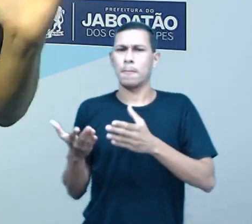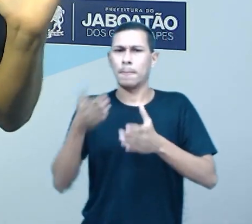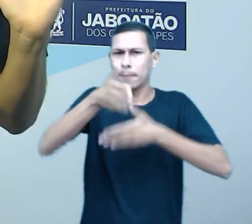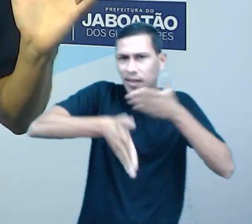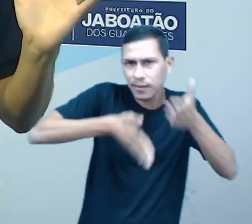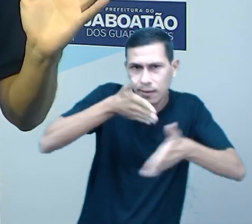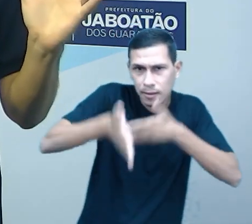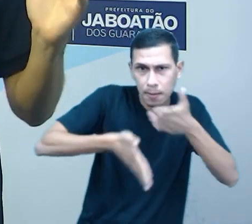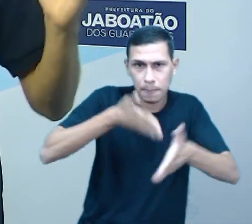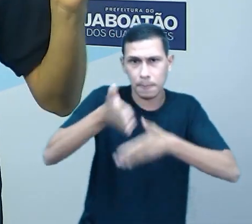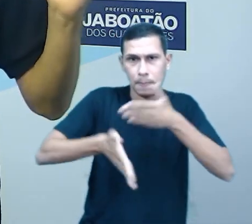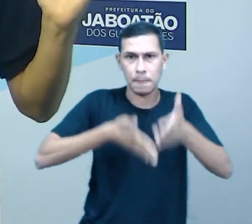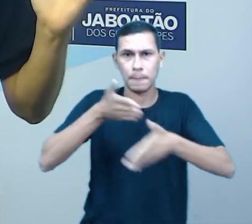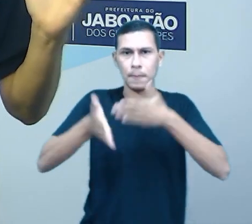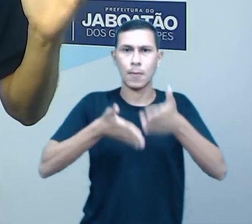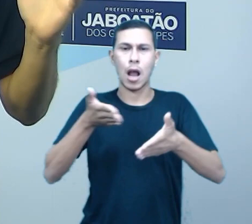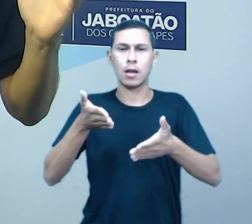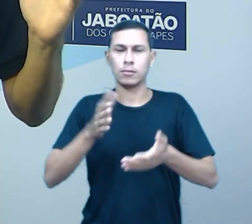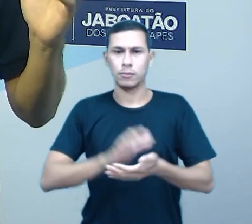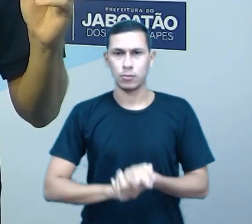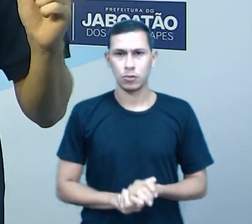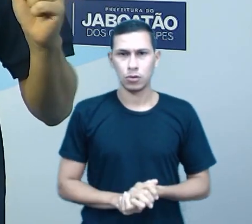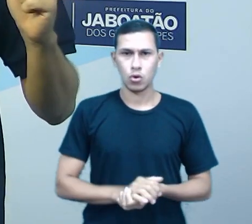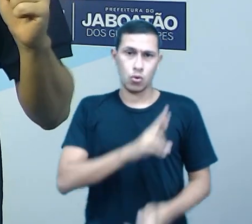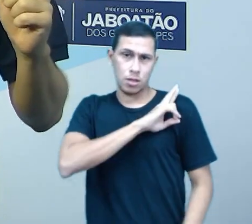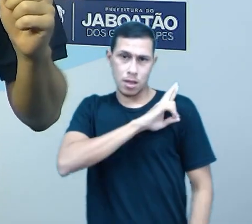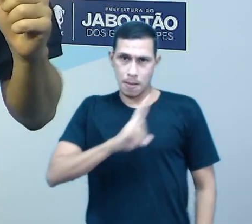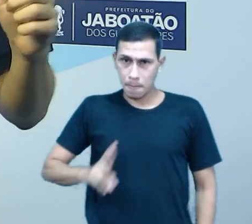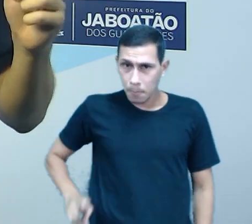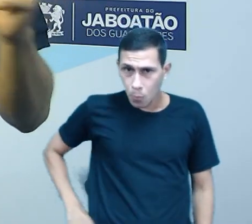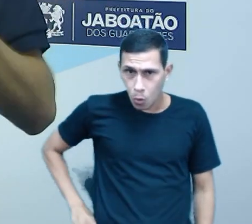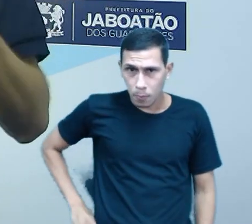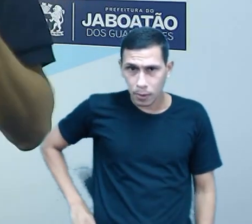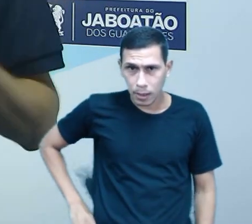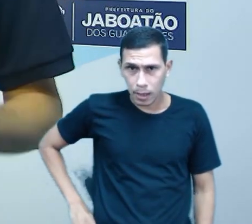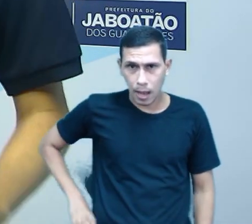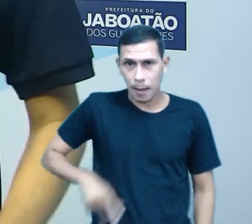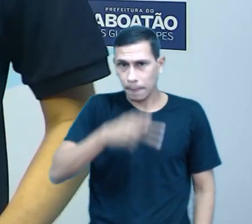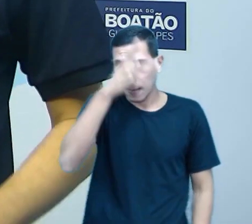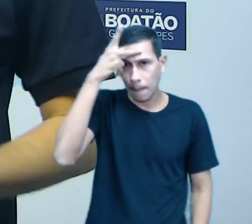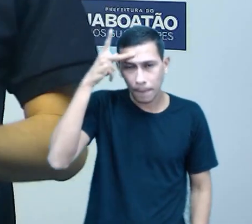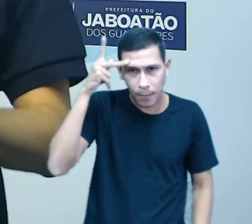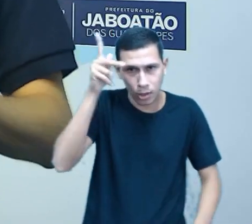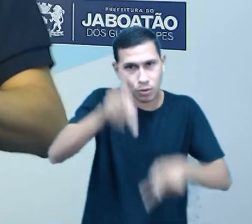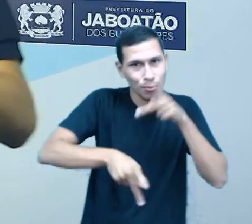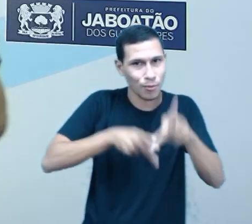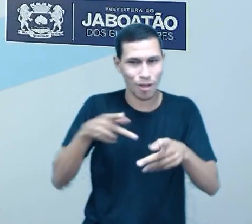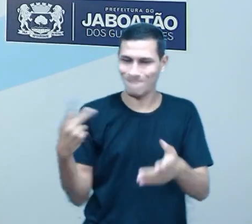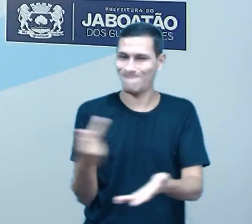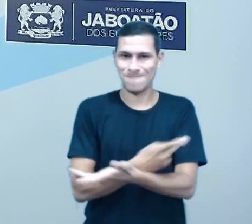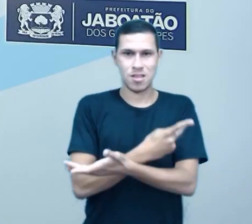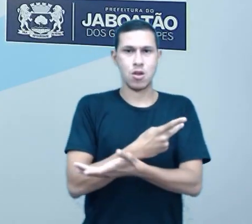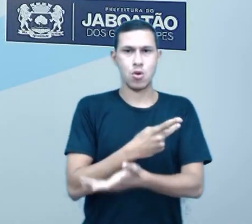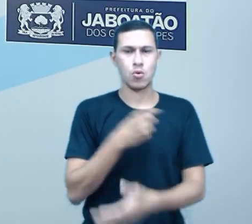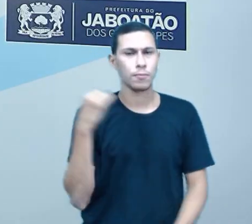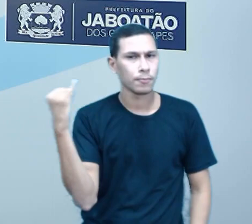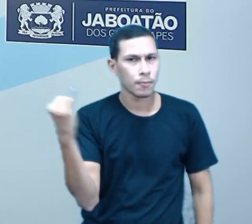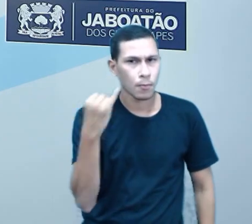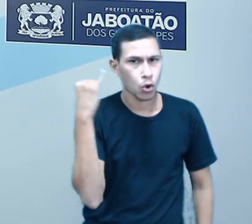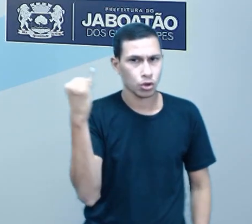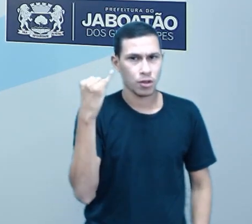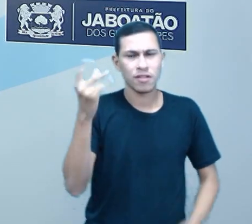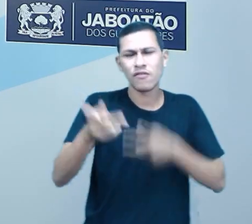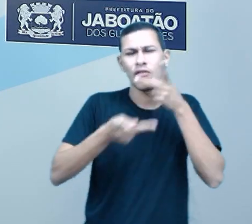Mas para a grande maioria da população brasileira, a República não veio. Galera, é importantíssimo